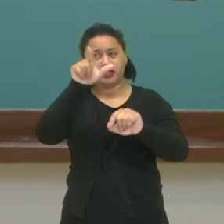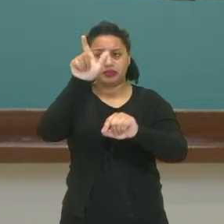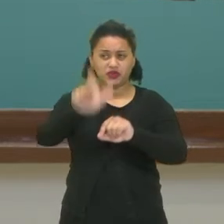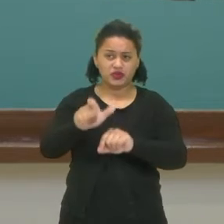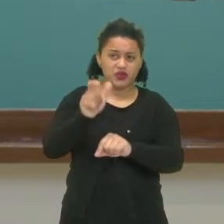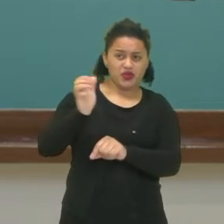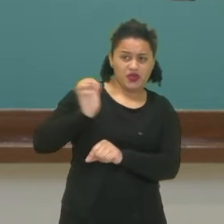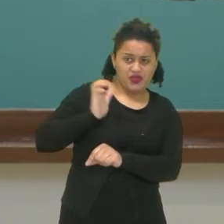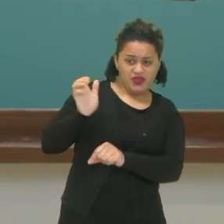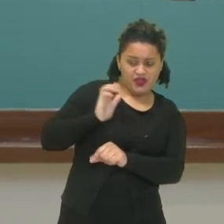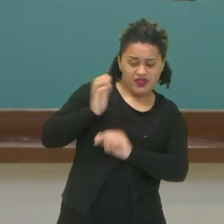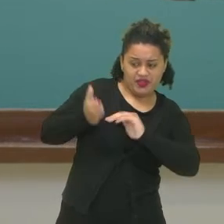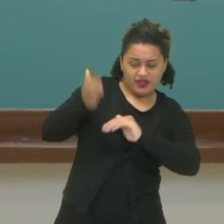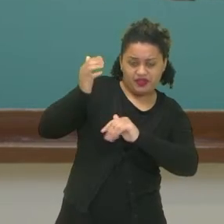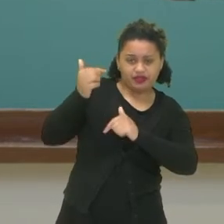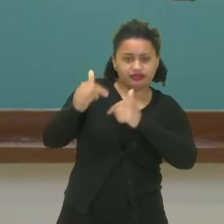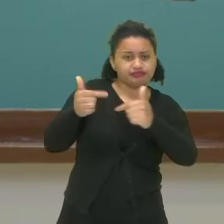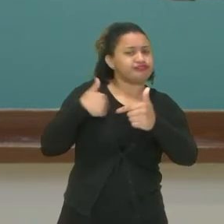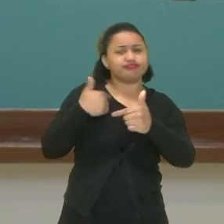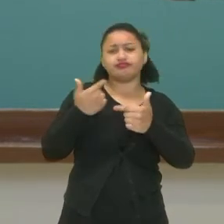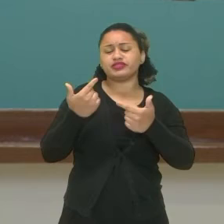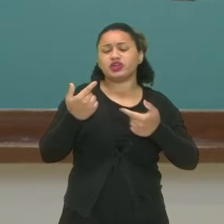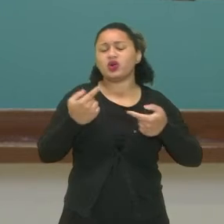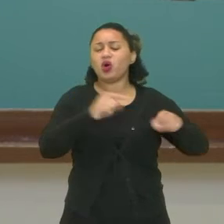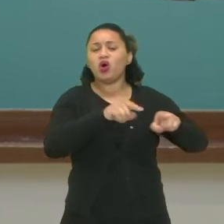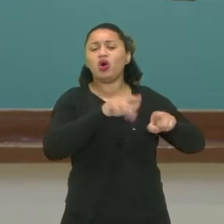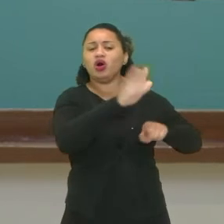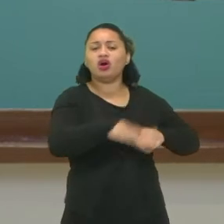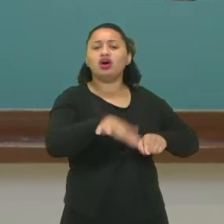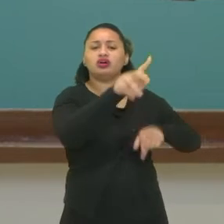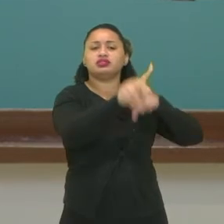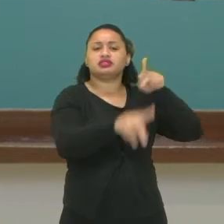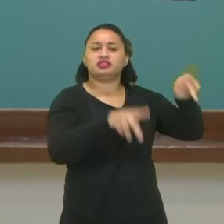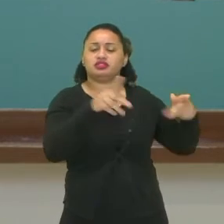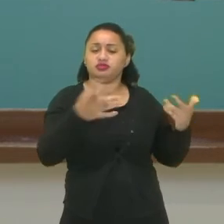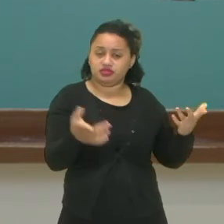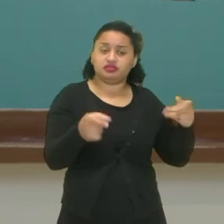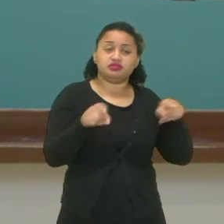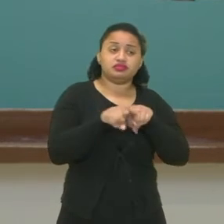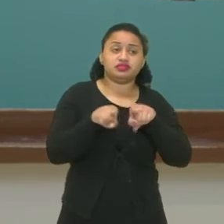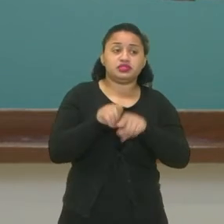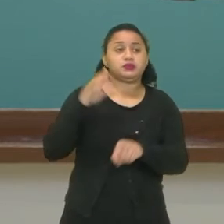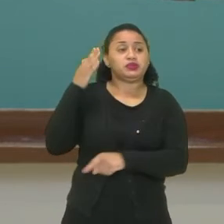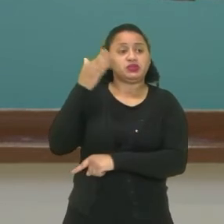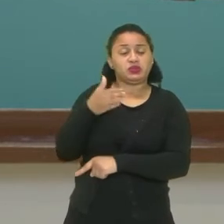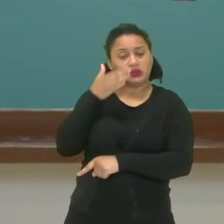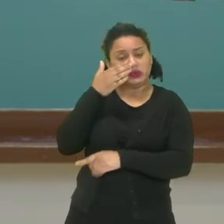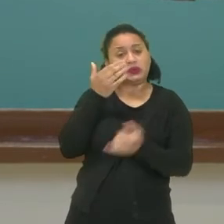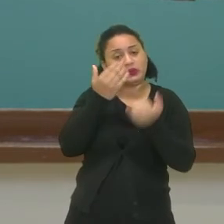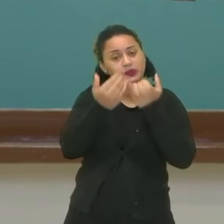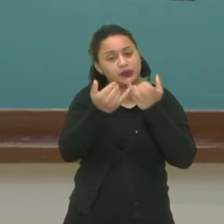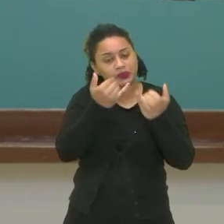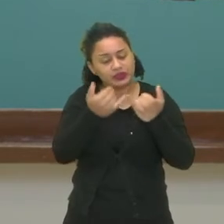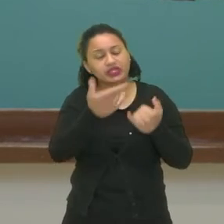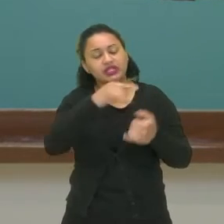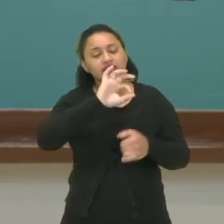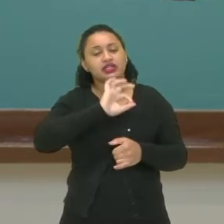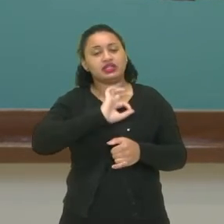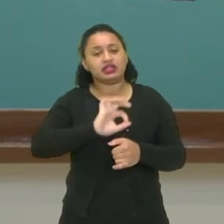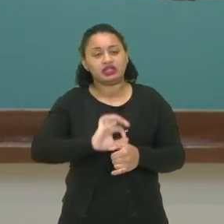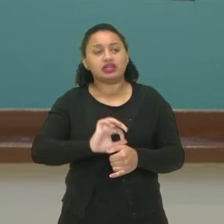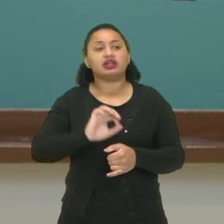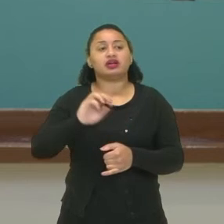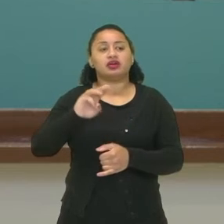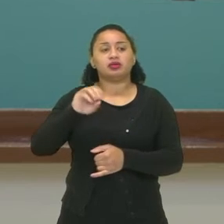altos funcionários inimigos da nação. Então também tinha um discurso muito próximo ao padre Morelos,